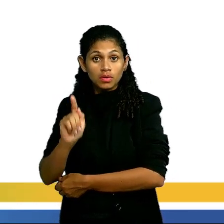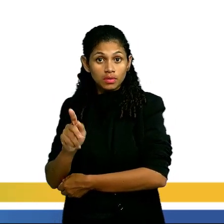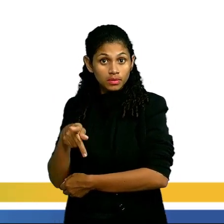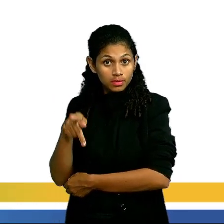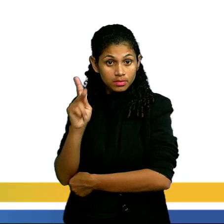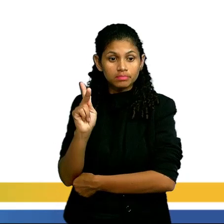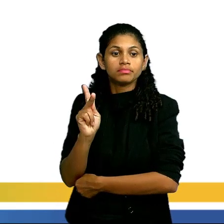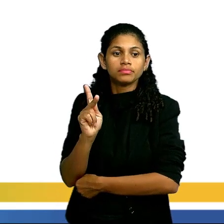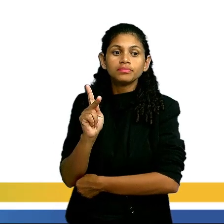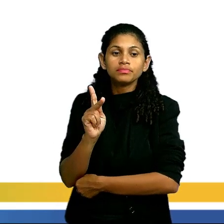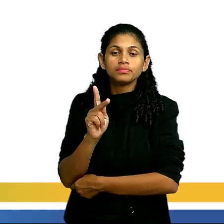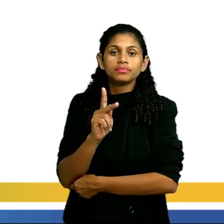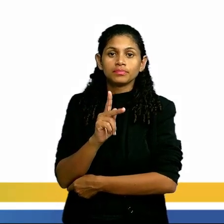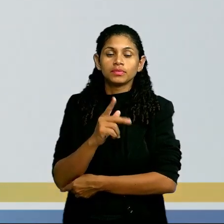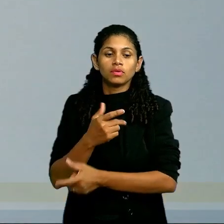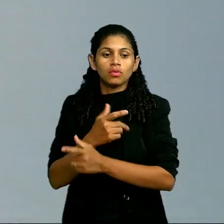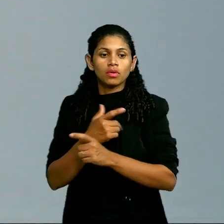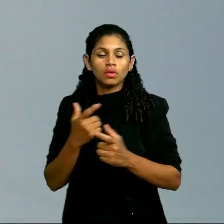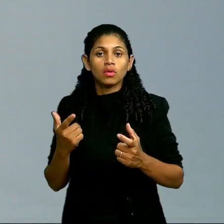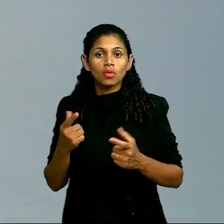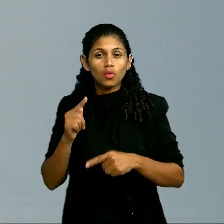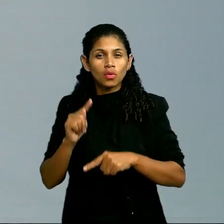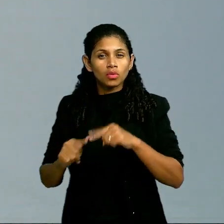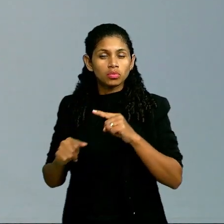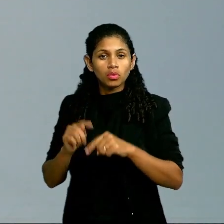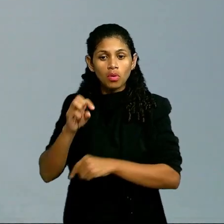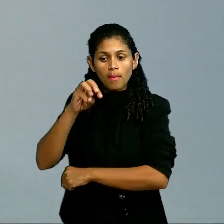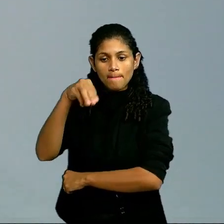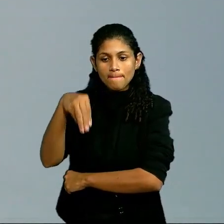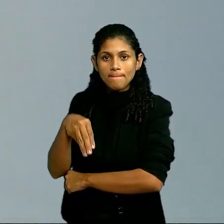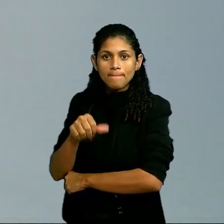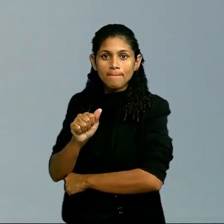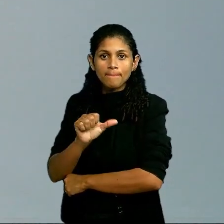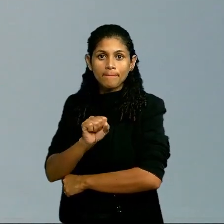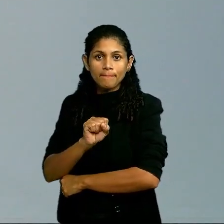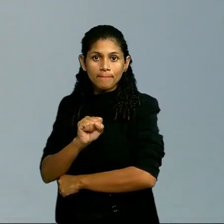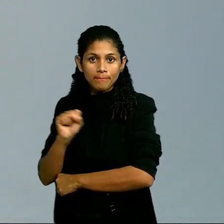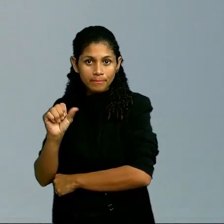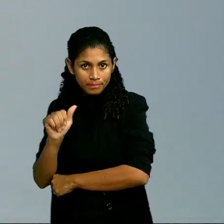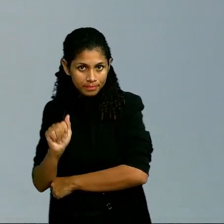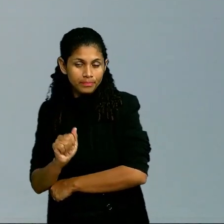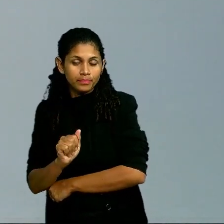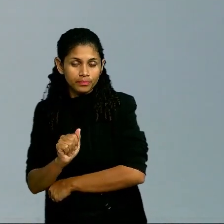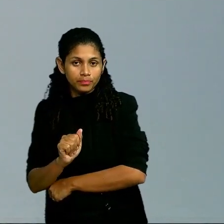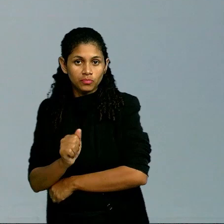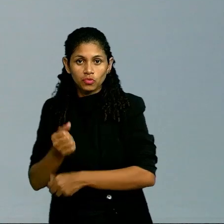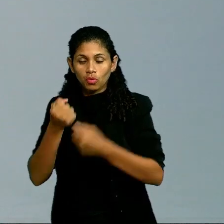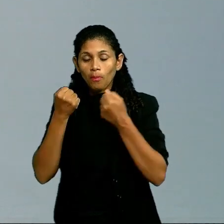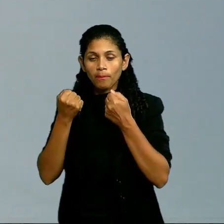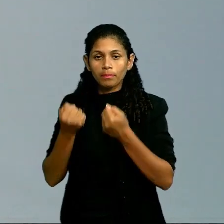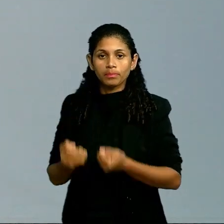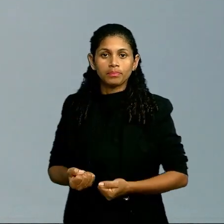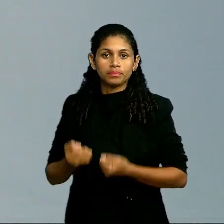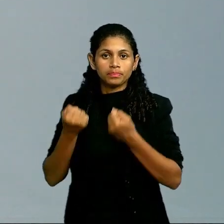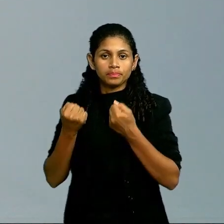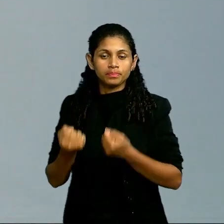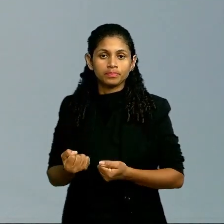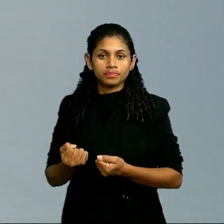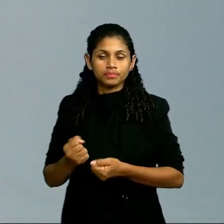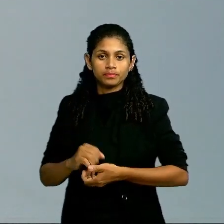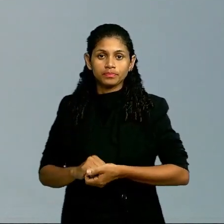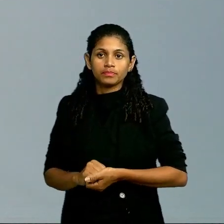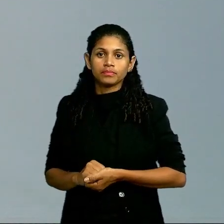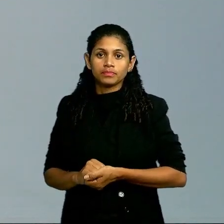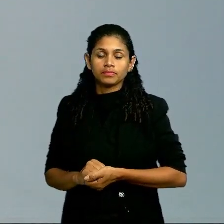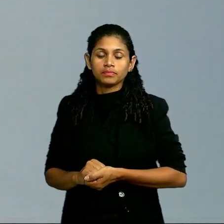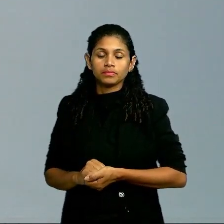estamos trabalhando é massa, certo? Nós estamos trabalhando com o peso dele. Então, nesse momento, quando a gente vai